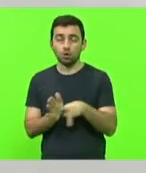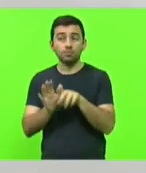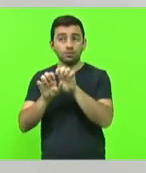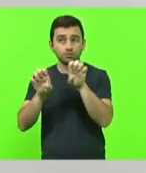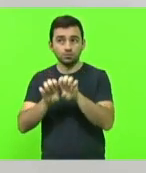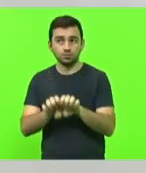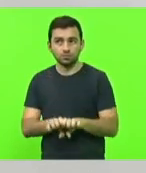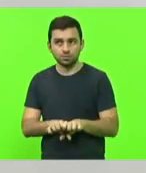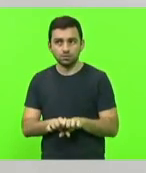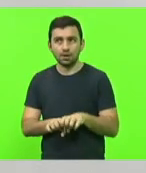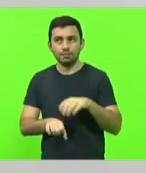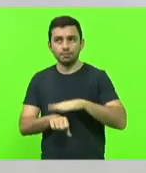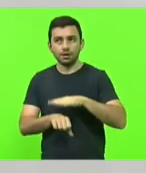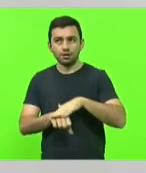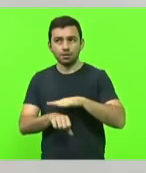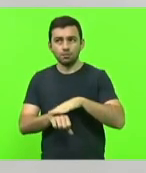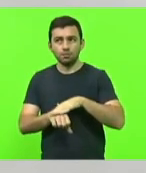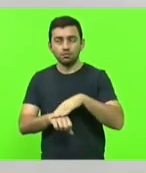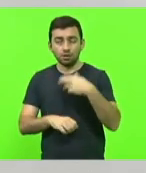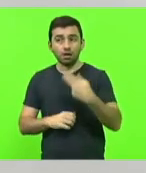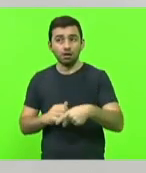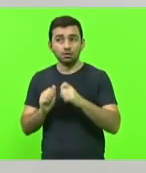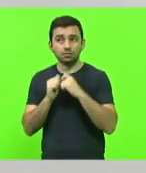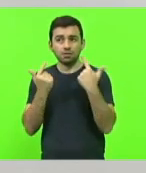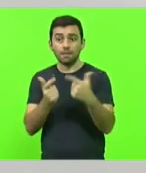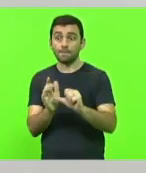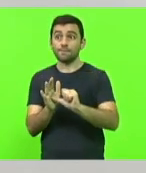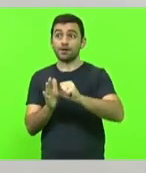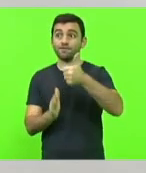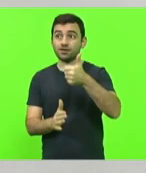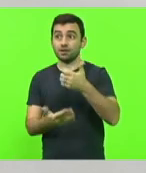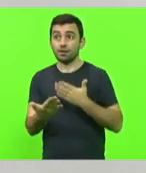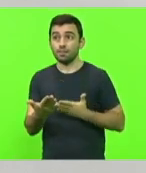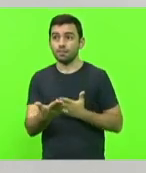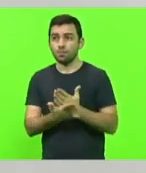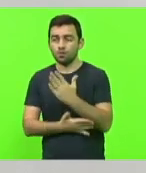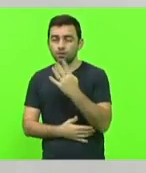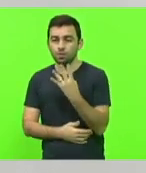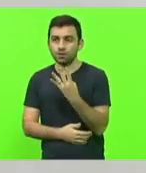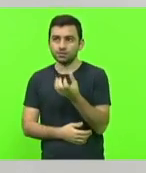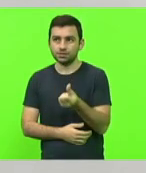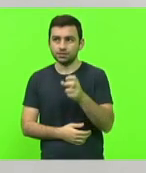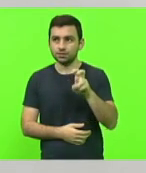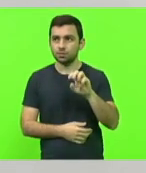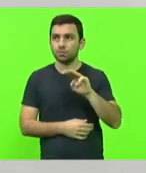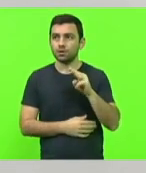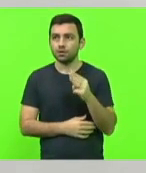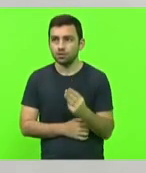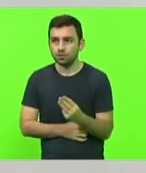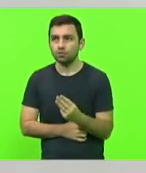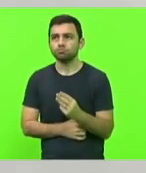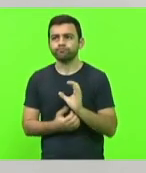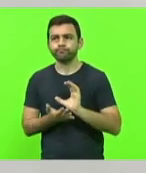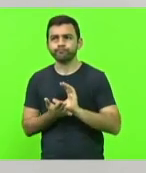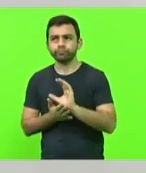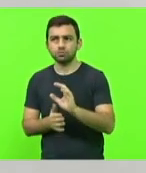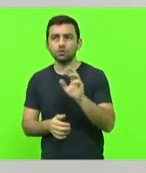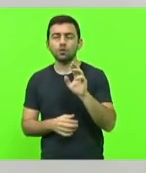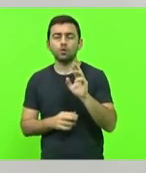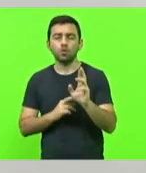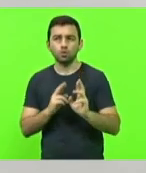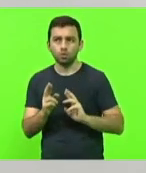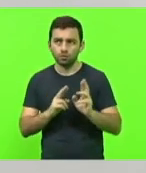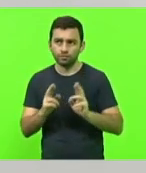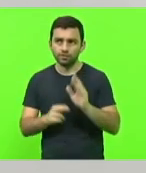no gesto inédito que essa casa deu, aprovando esses 465 milhões para investimento nas rodovias federais,